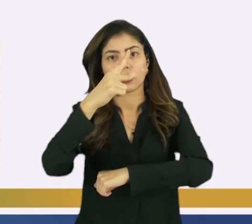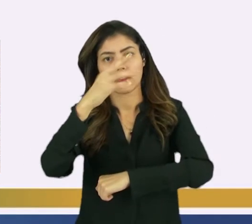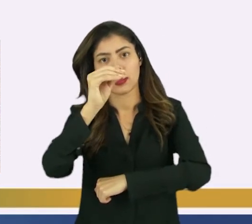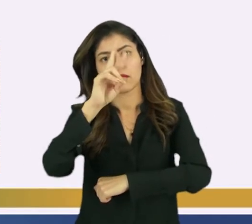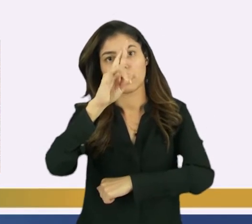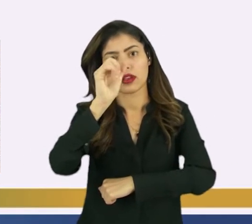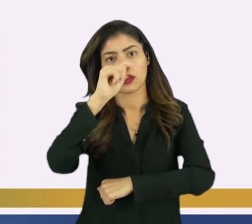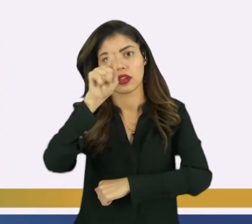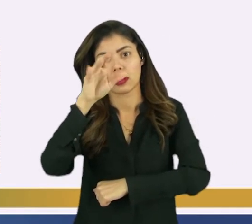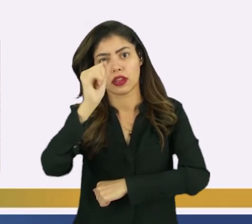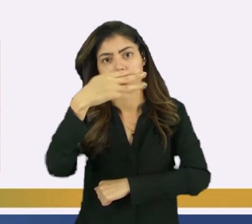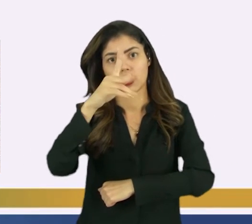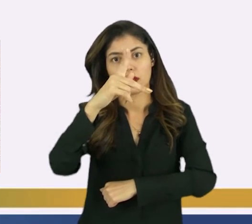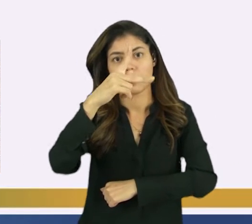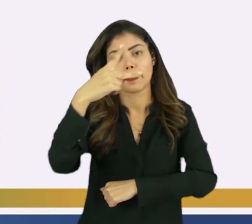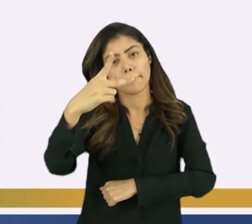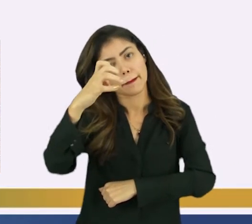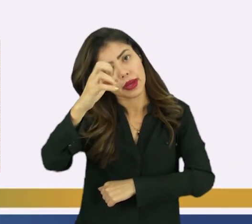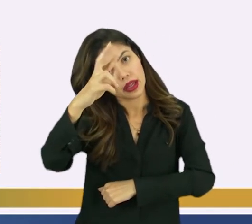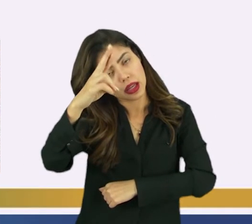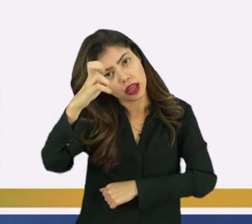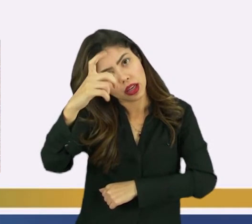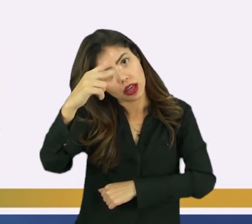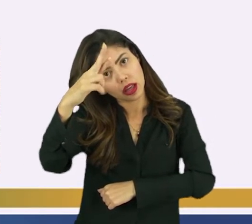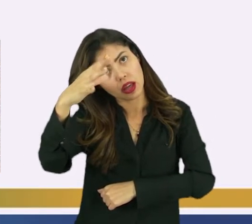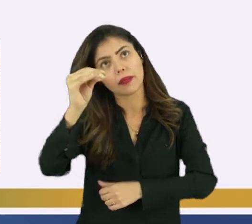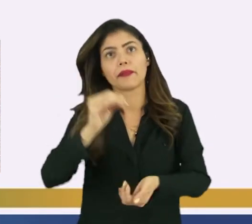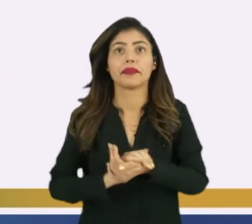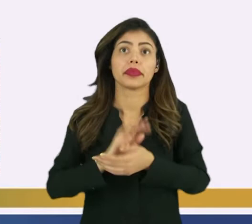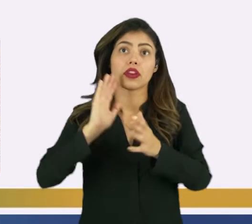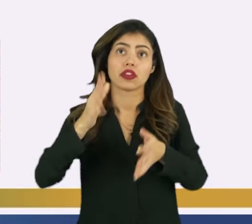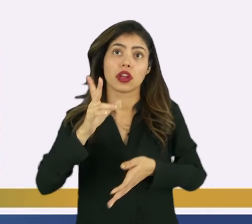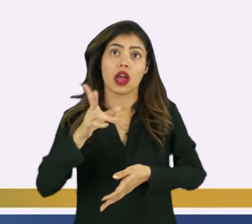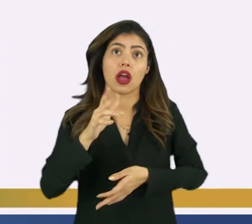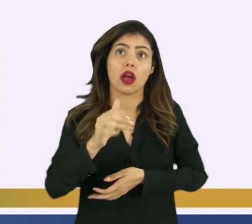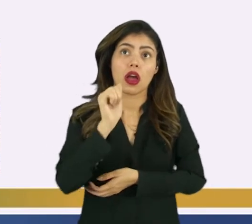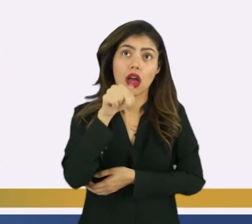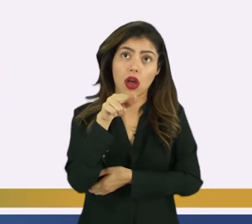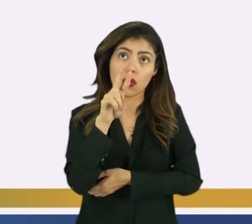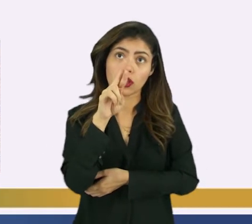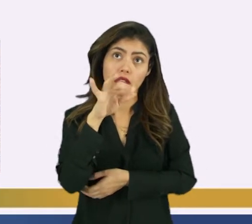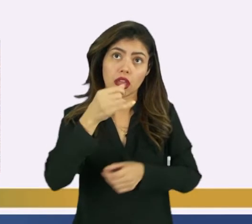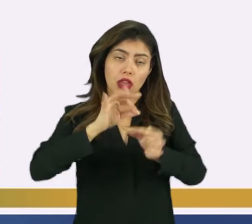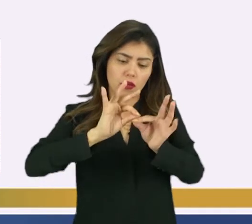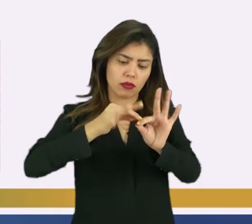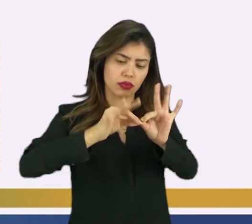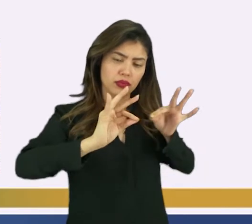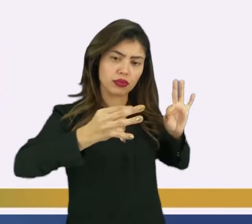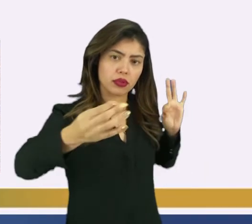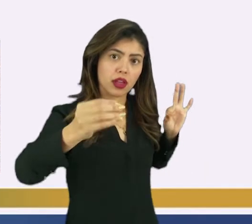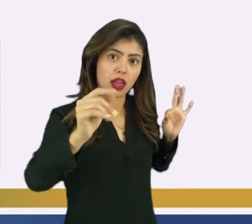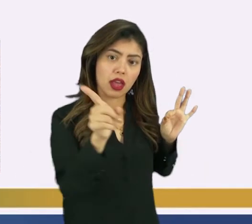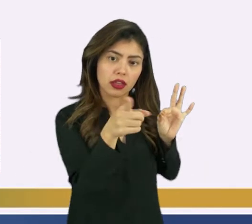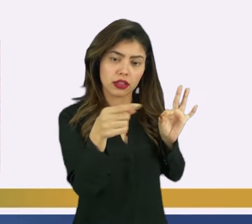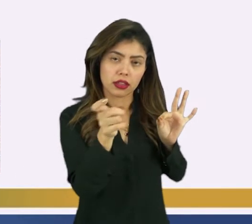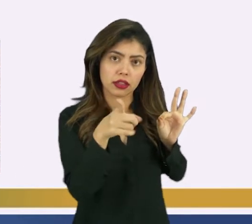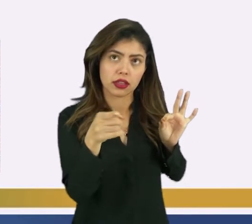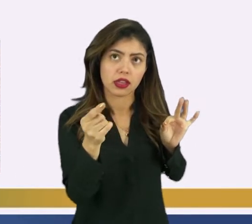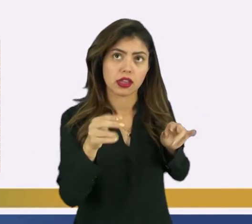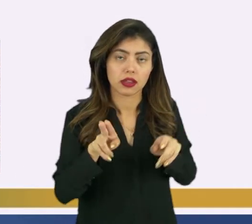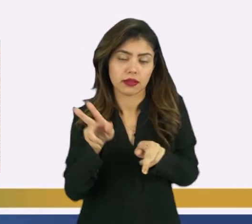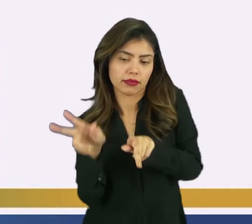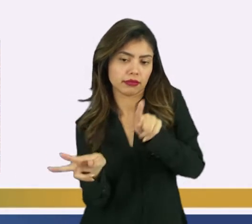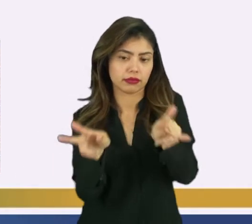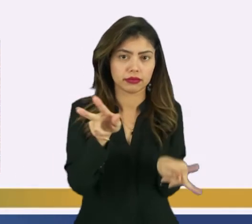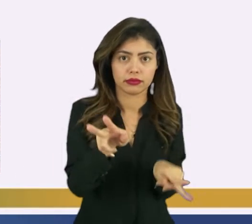pererecas. Já os urodelos, eles vão possuir um corpo bem alongado, tá? E apesar de ter 4 membros, eles também contam com a cauda, como é o